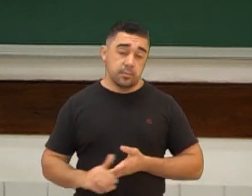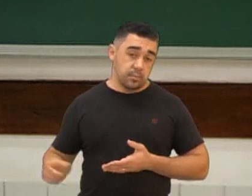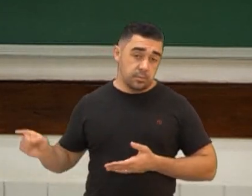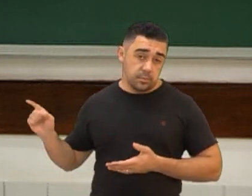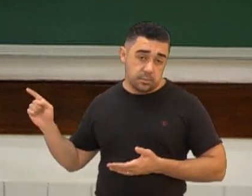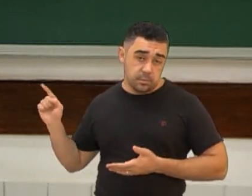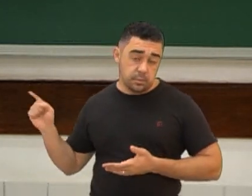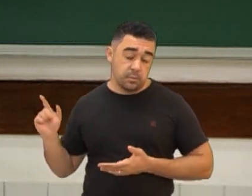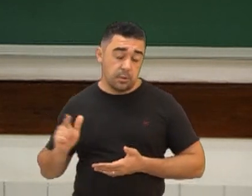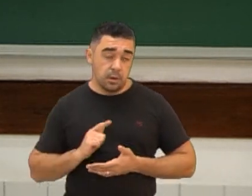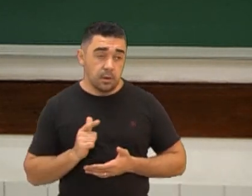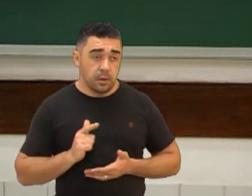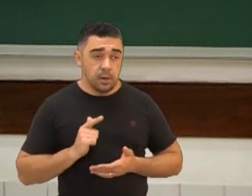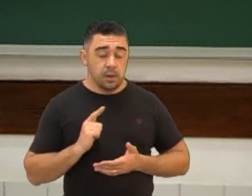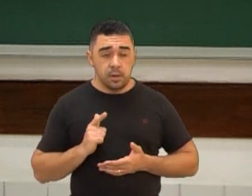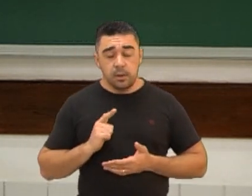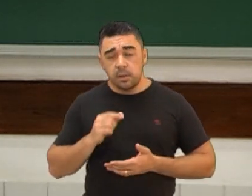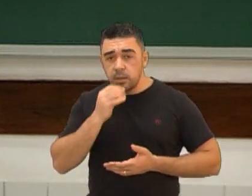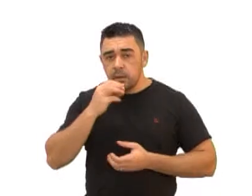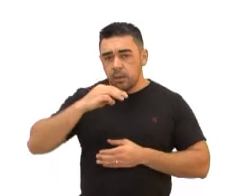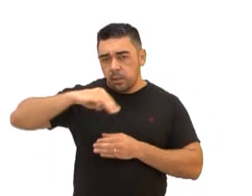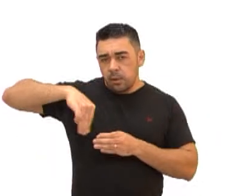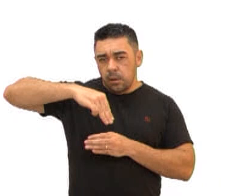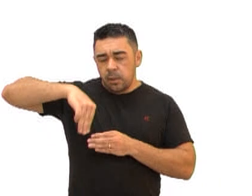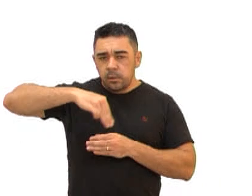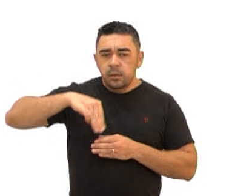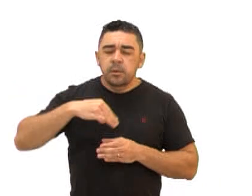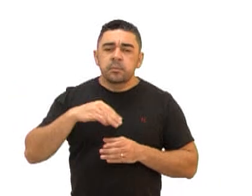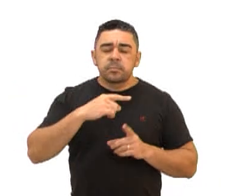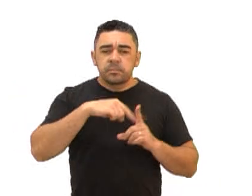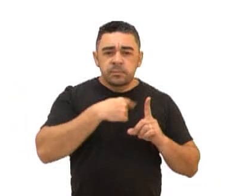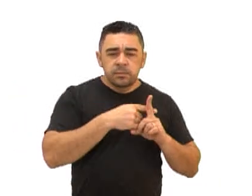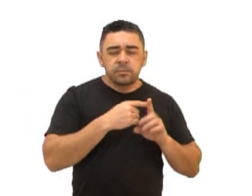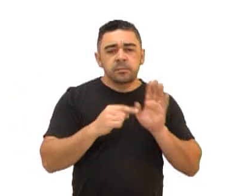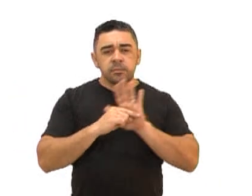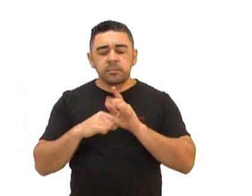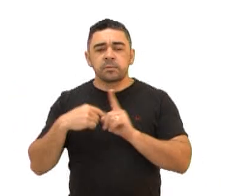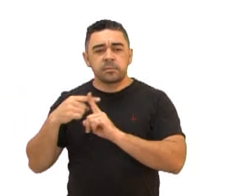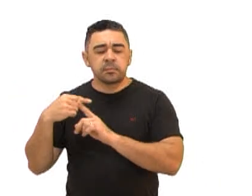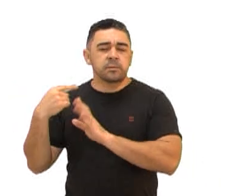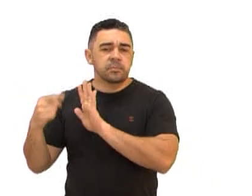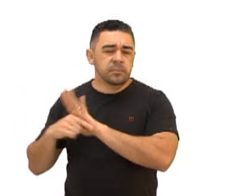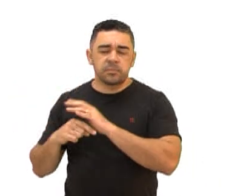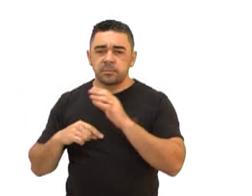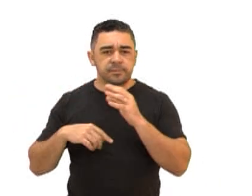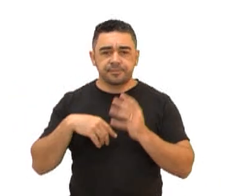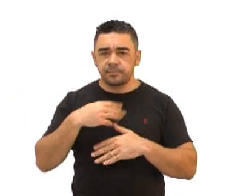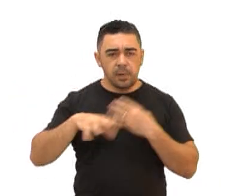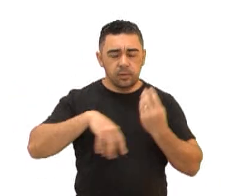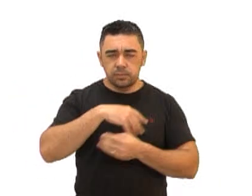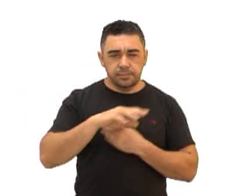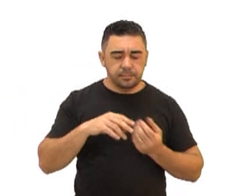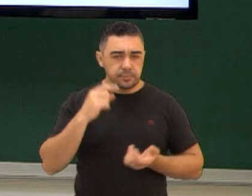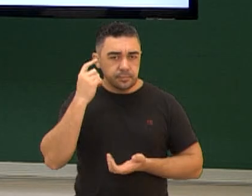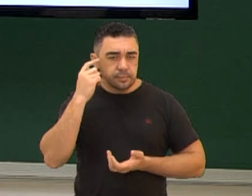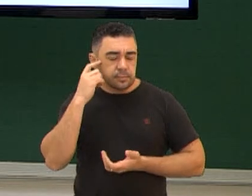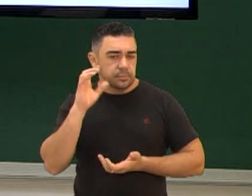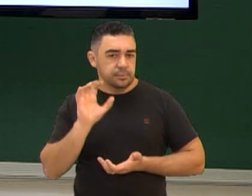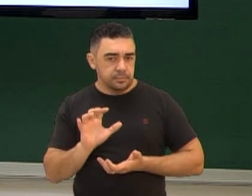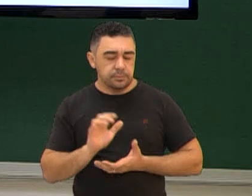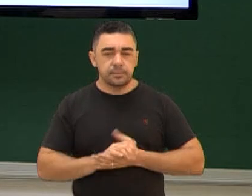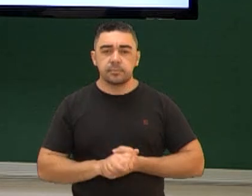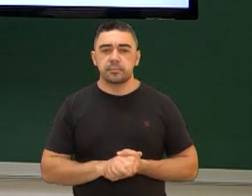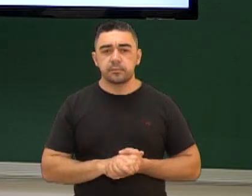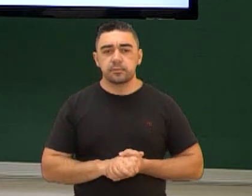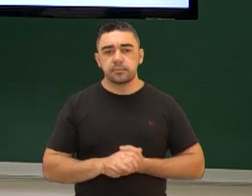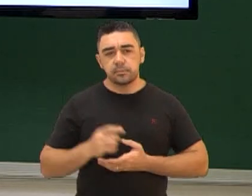então, eu tenho aqui moléculas com as polaridades todas dispersas. Então, a gente vai pensar, podemos pensar,